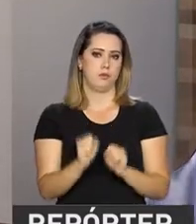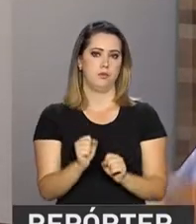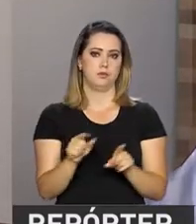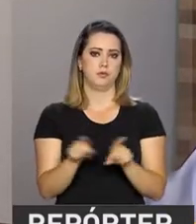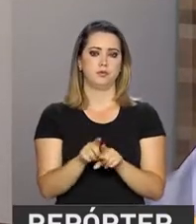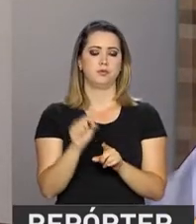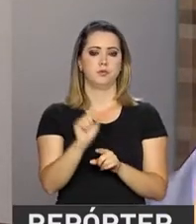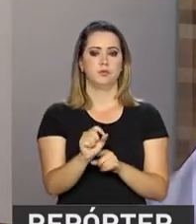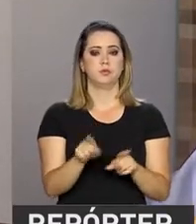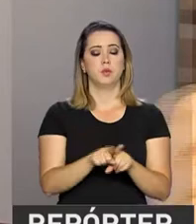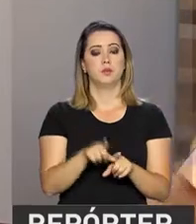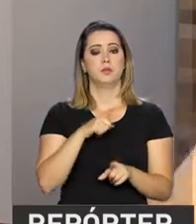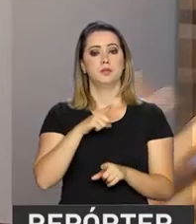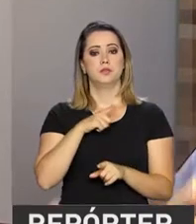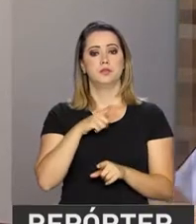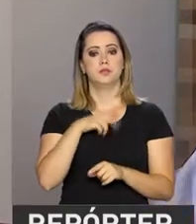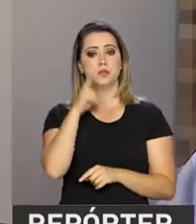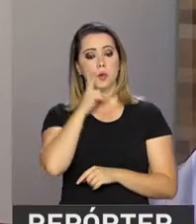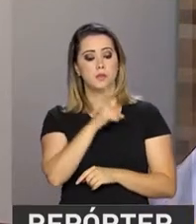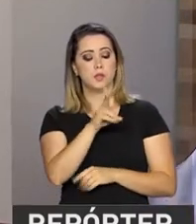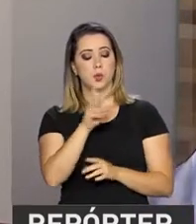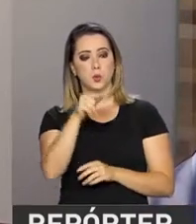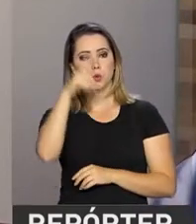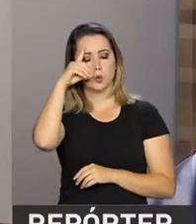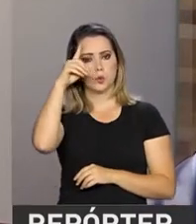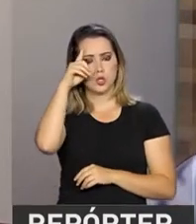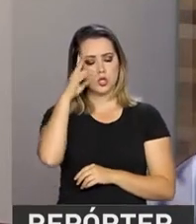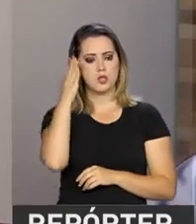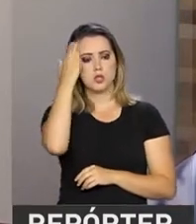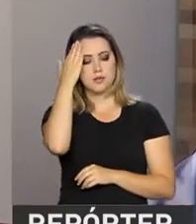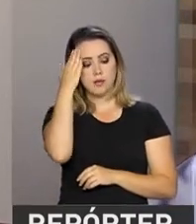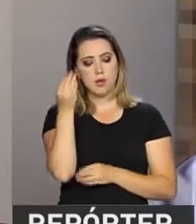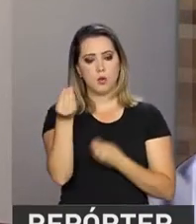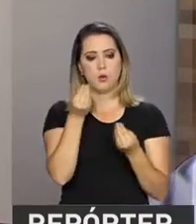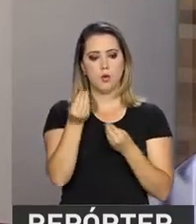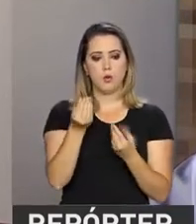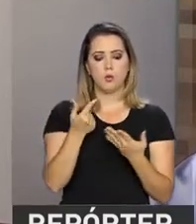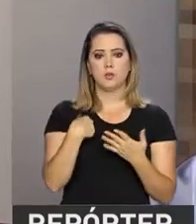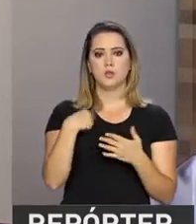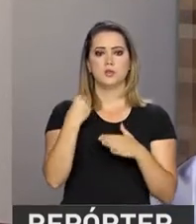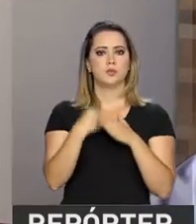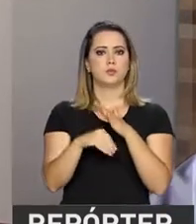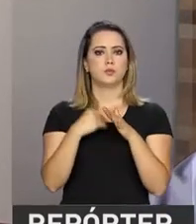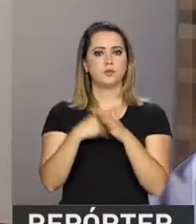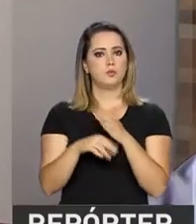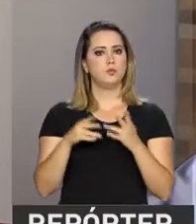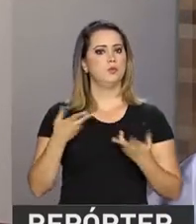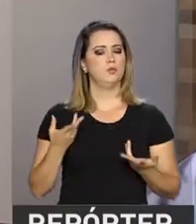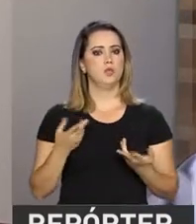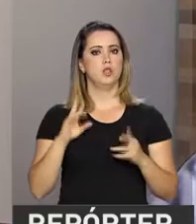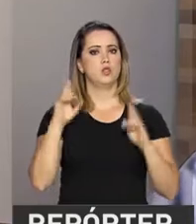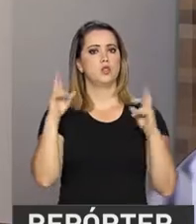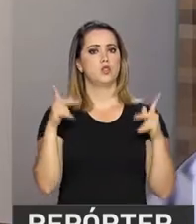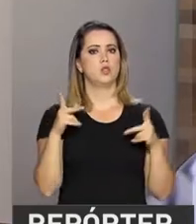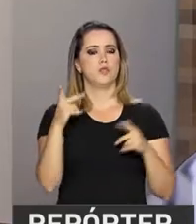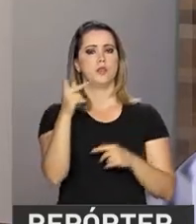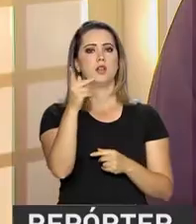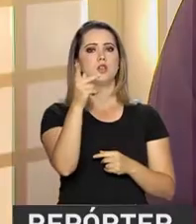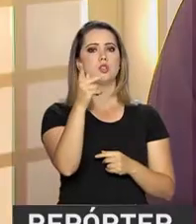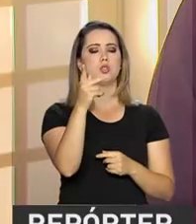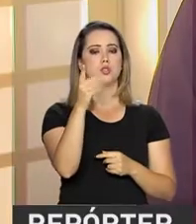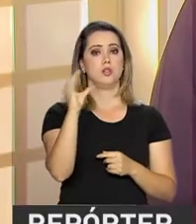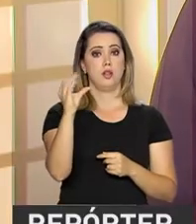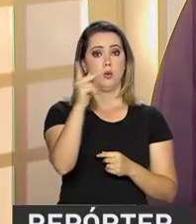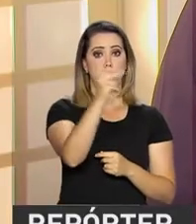tenho acompanhamento diário o rendimento diário é a poupança tem rendimento a cada 30 dias por isso eu preferia o tesouro direto